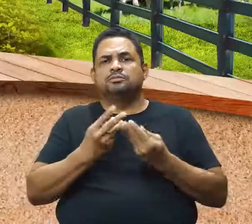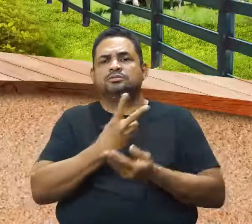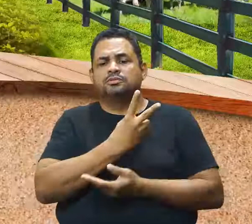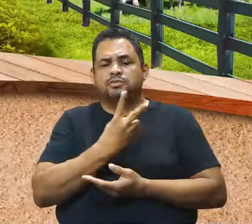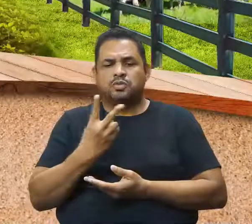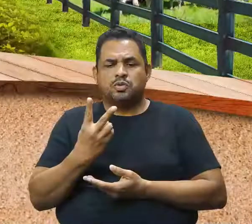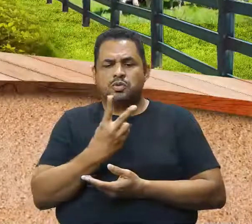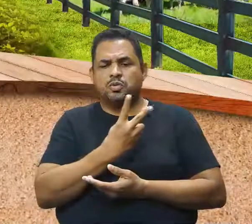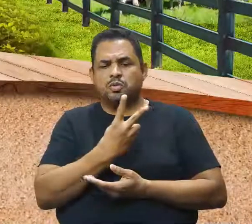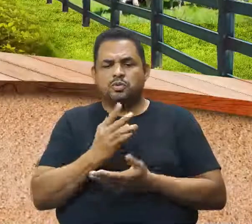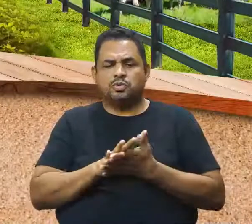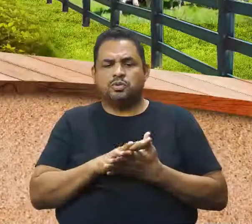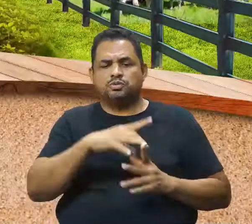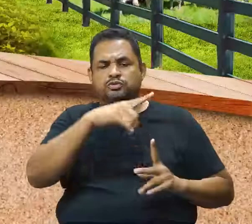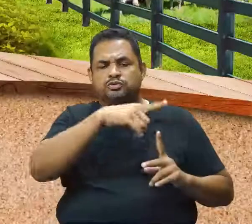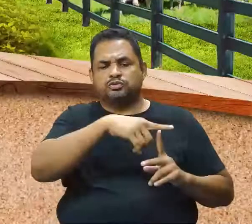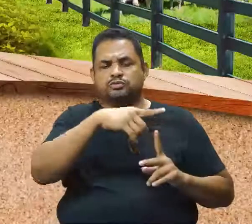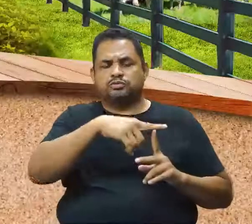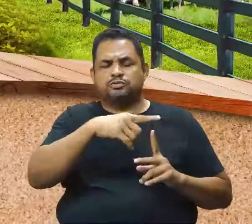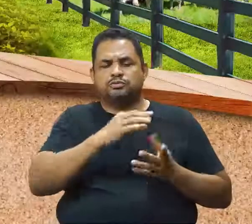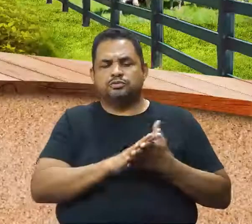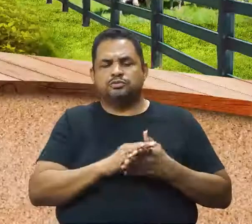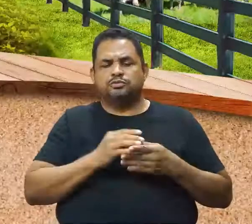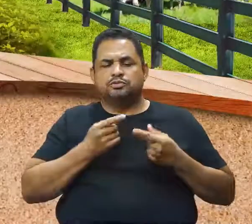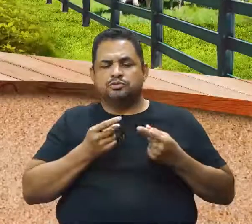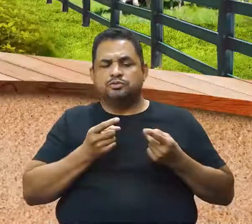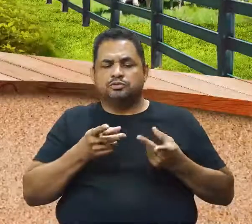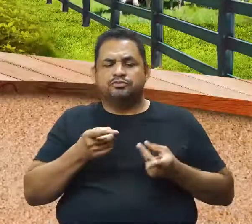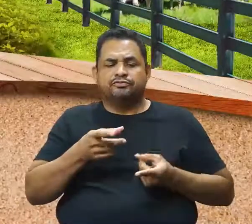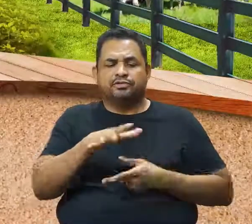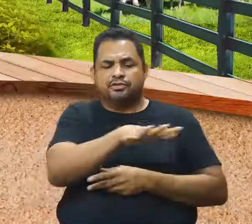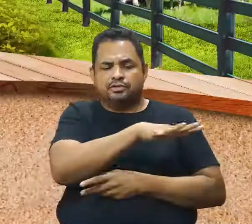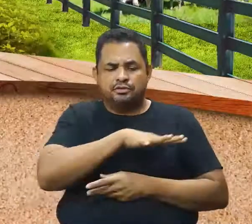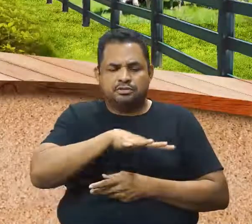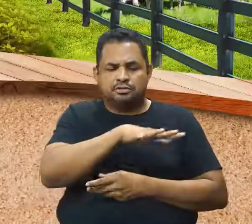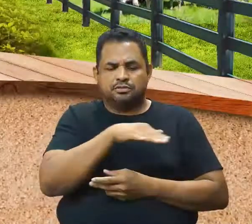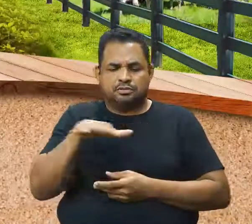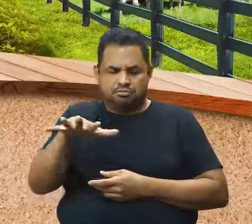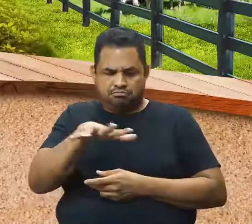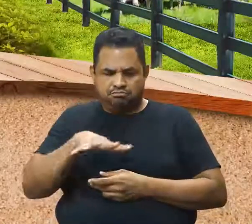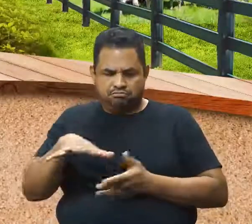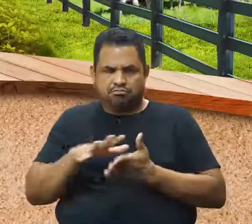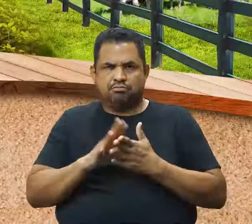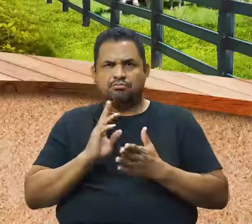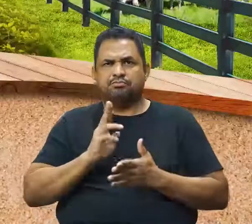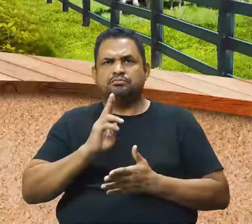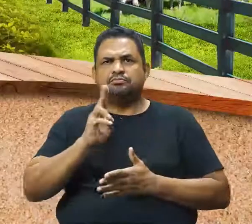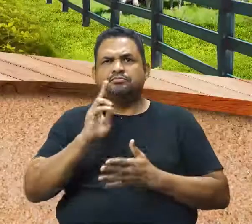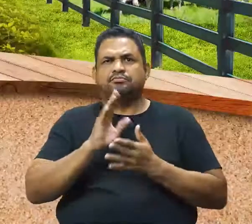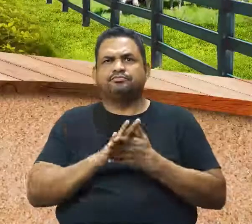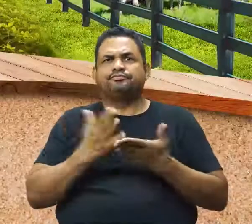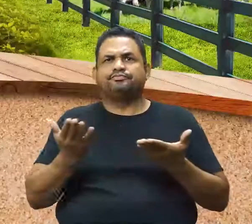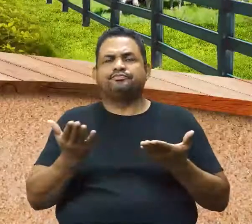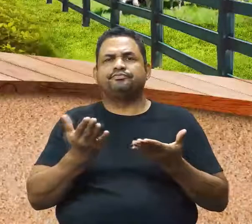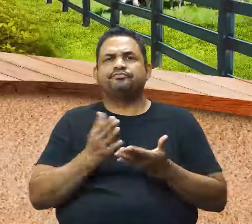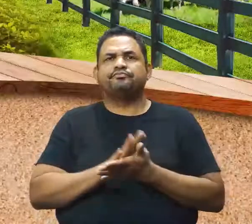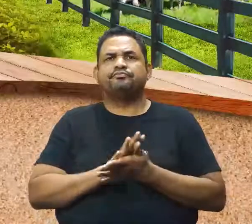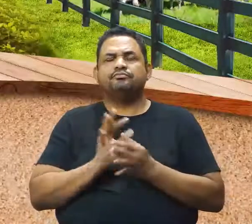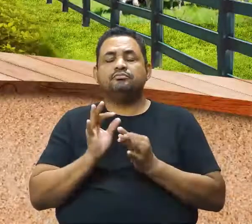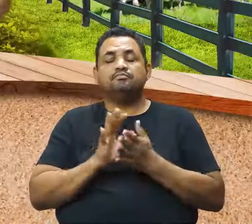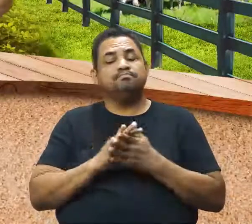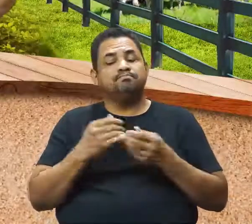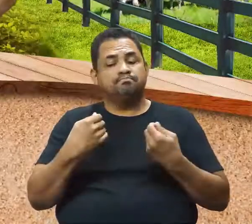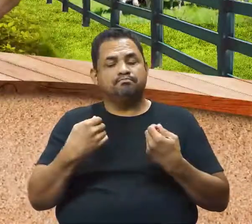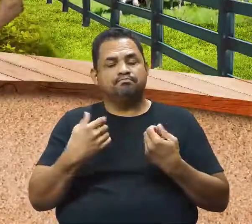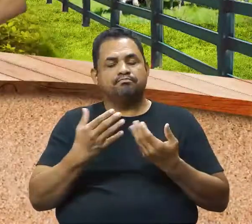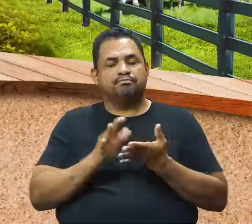dois nichos de mercado. E isso sim é o processo de fornecer, estar